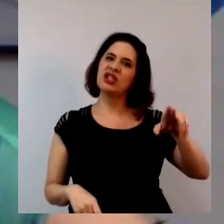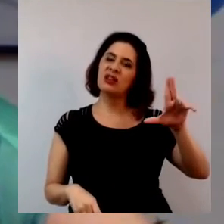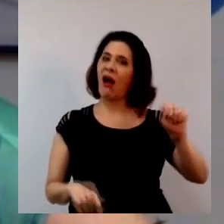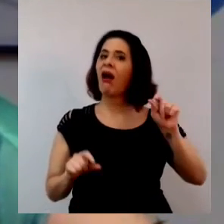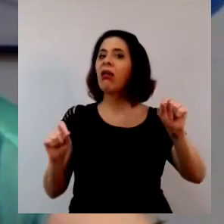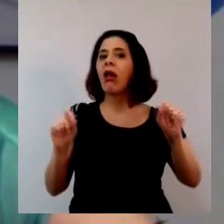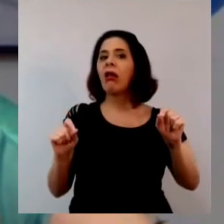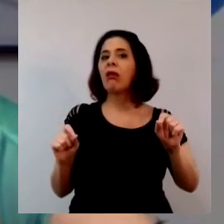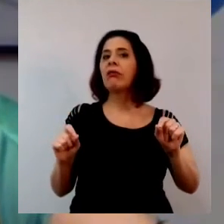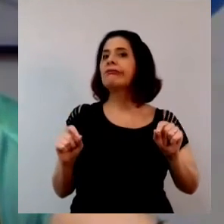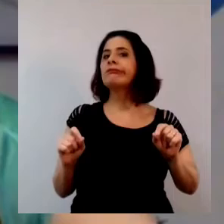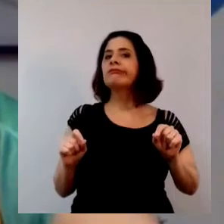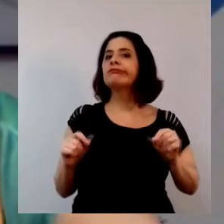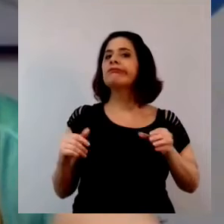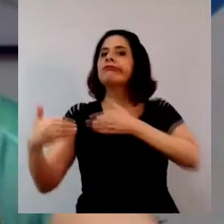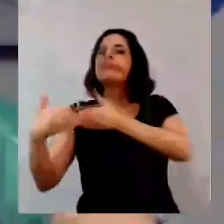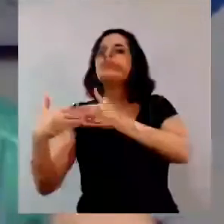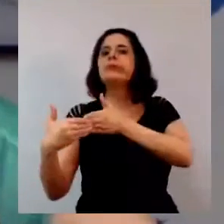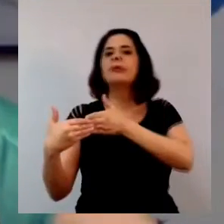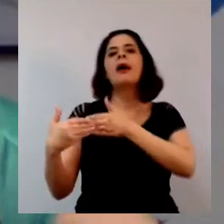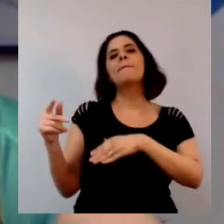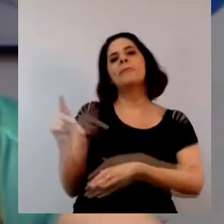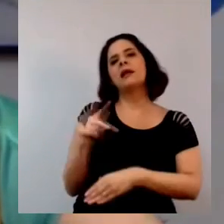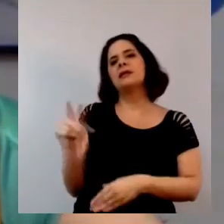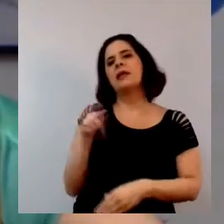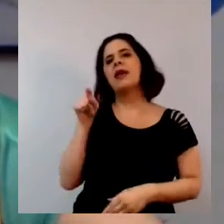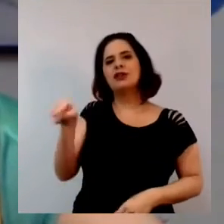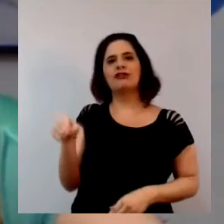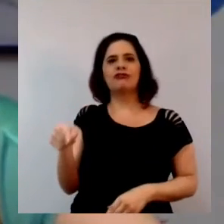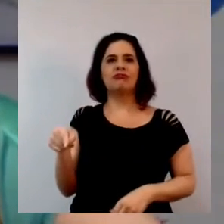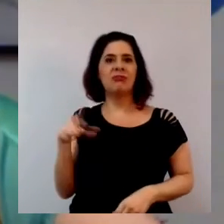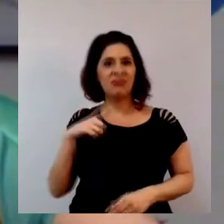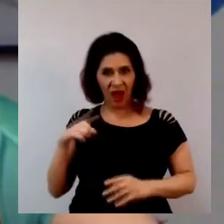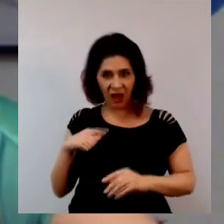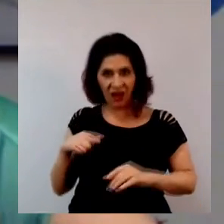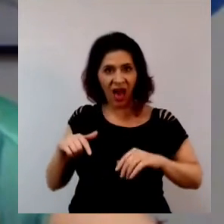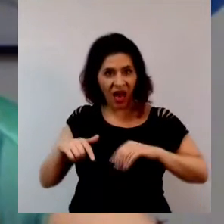vem ali, existe um negócio chamado Gabinete do Ódio no Brasil, sabe?